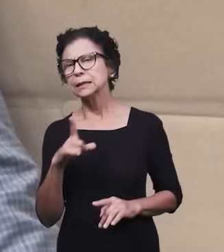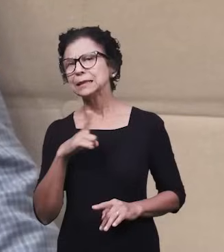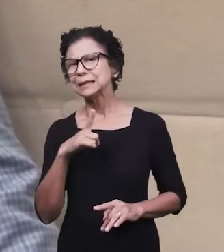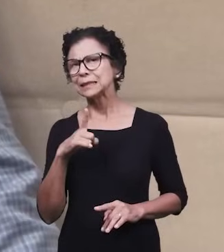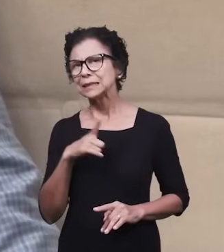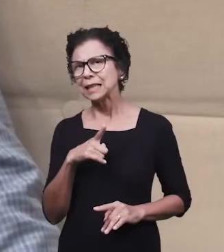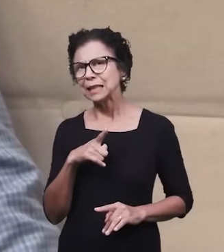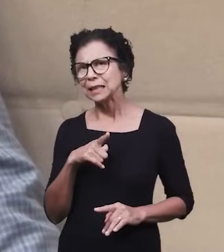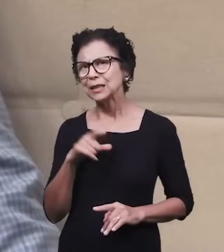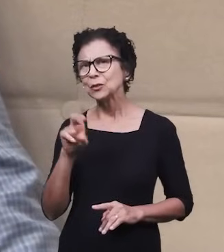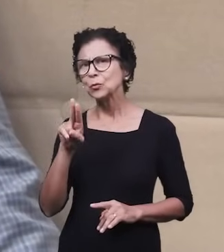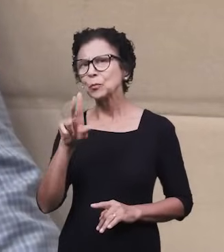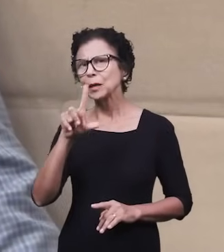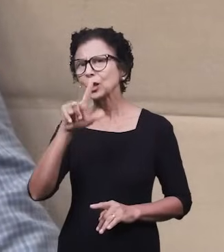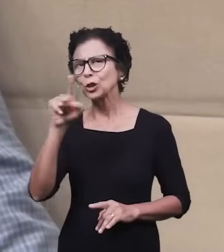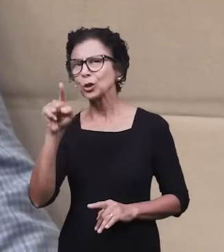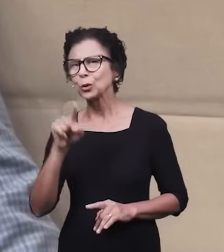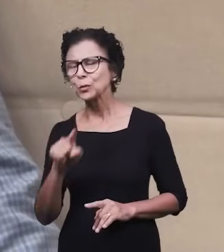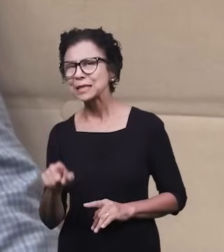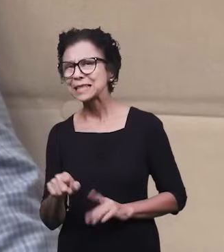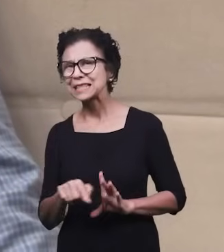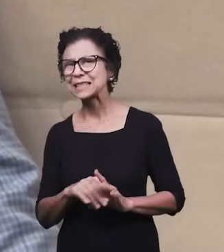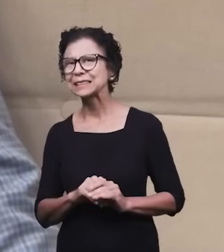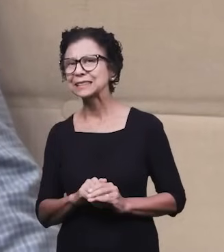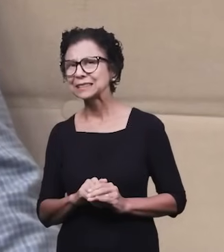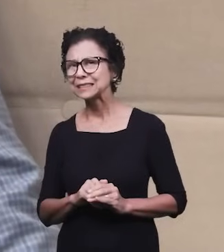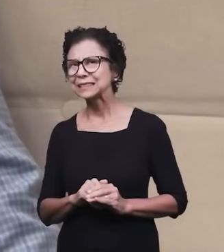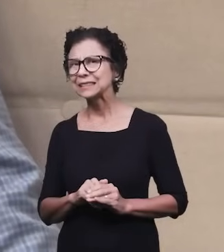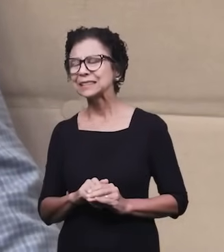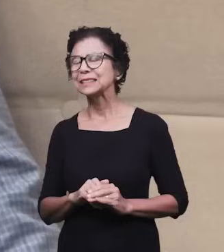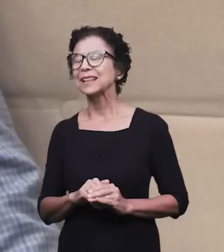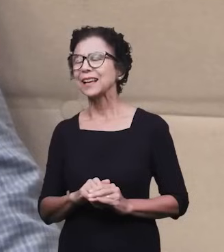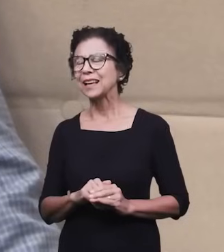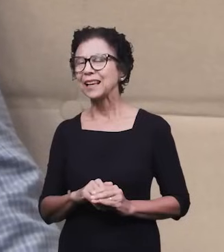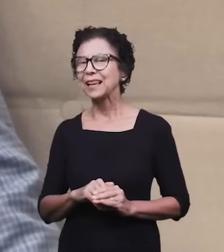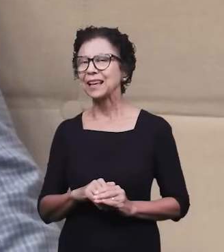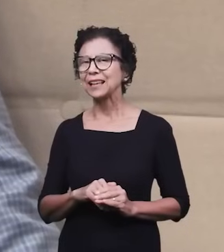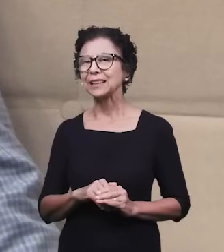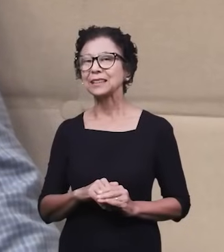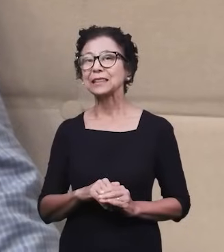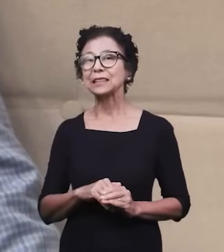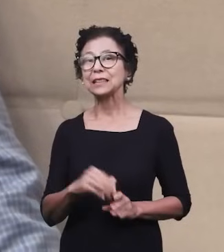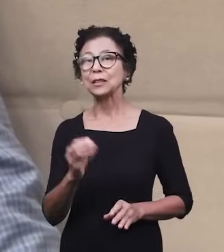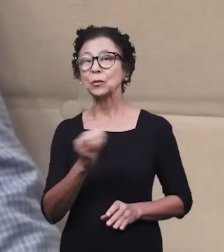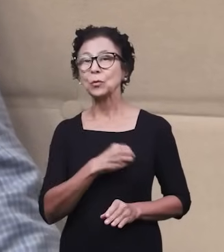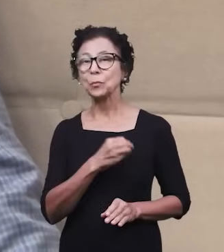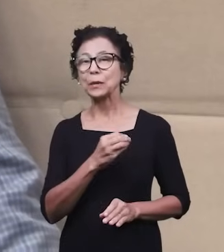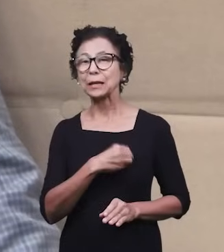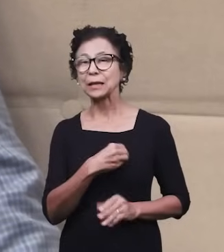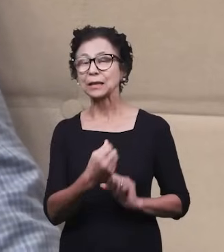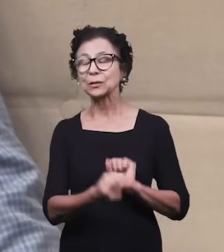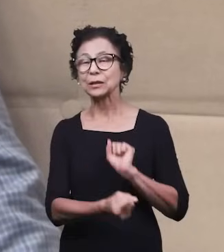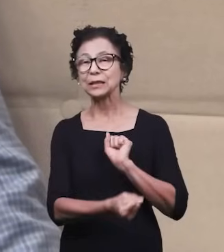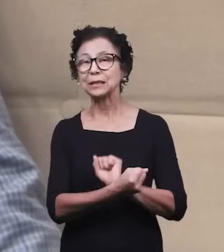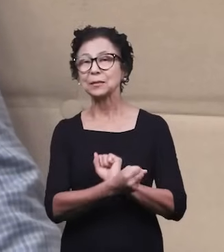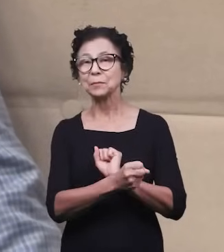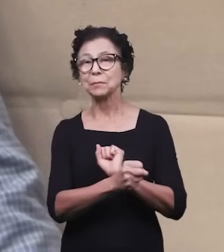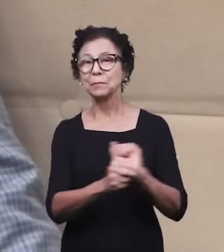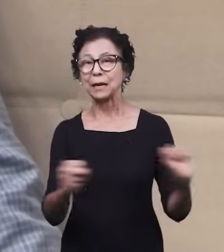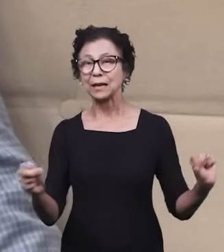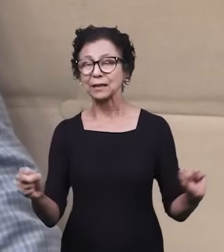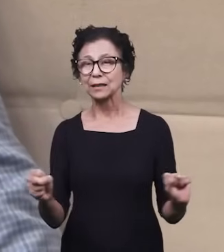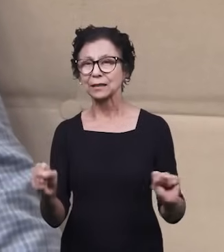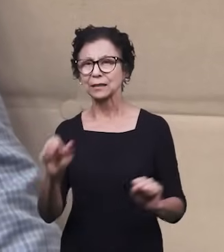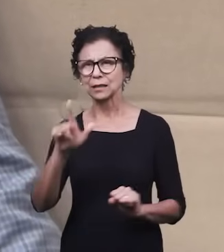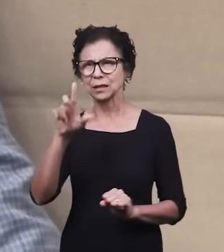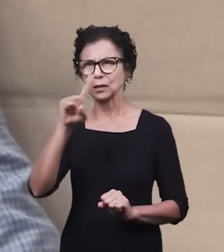dissipa as trevas e leva o homem ao caminho da salvação e vida